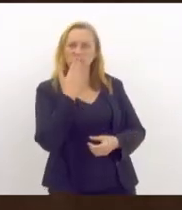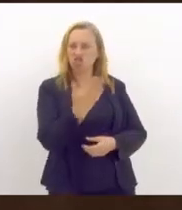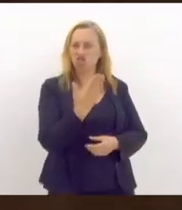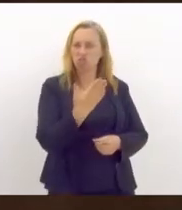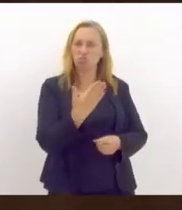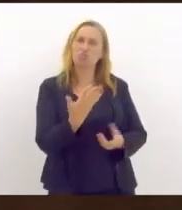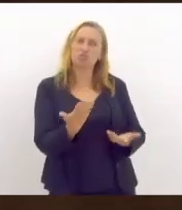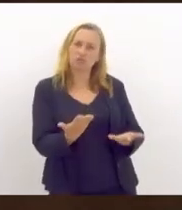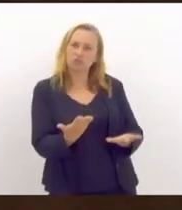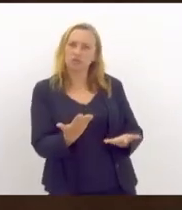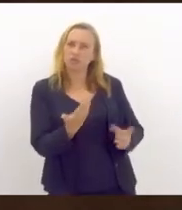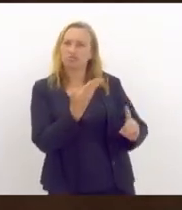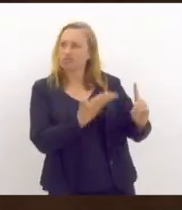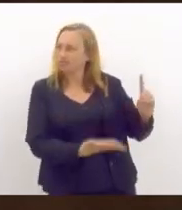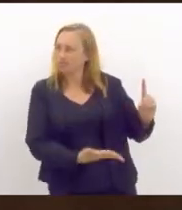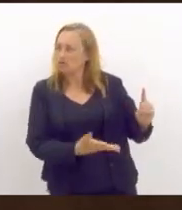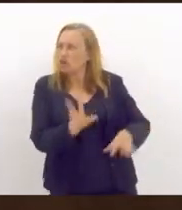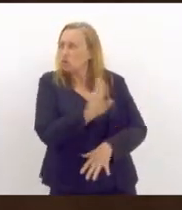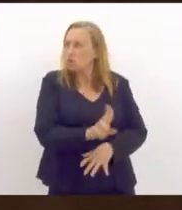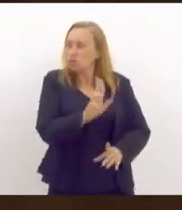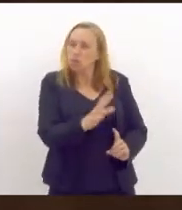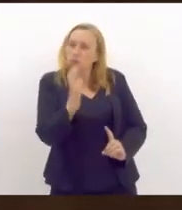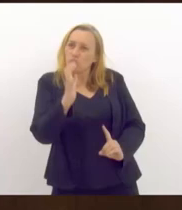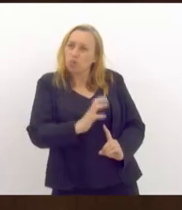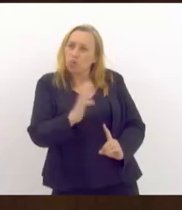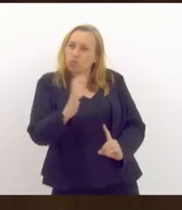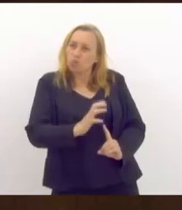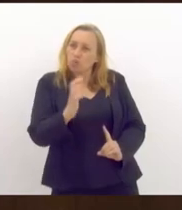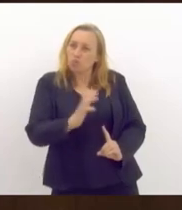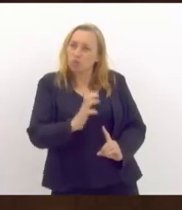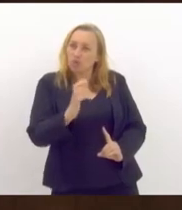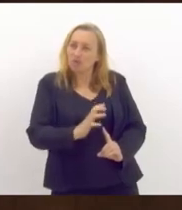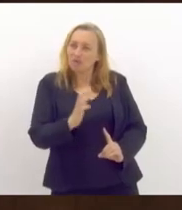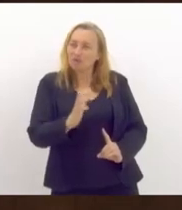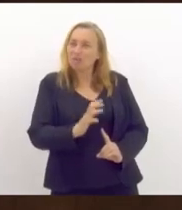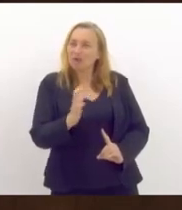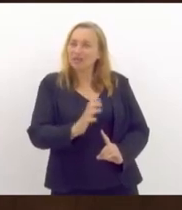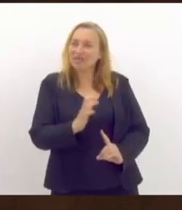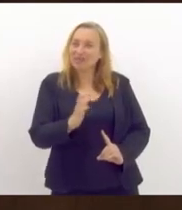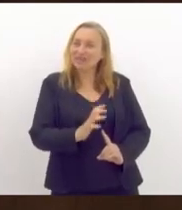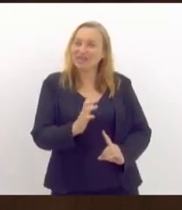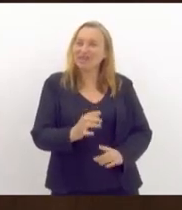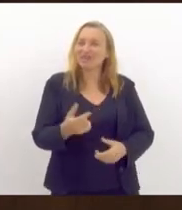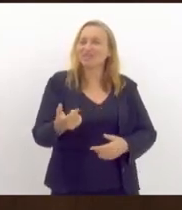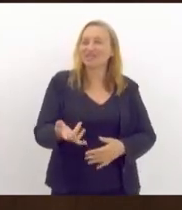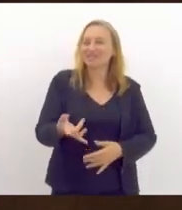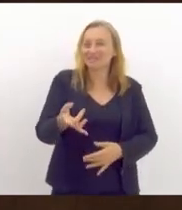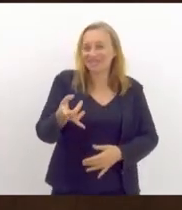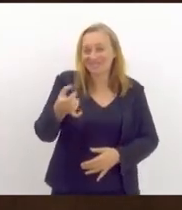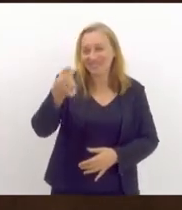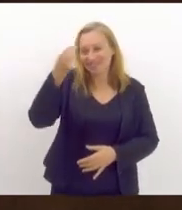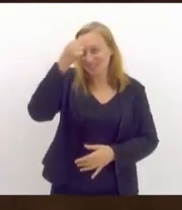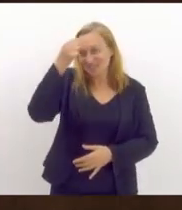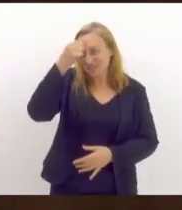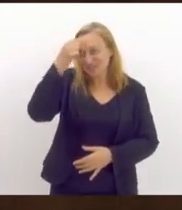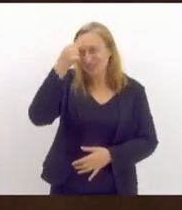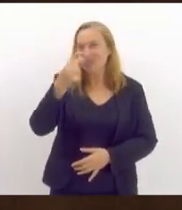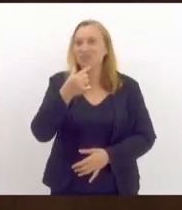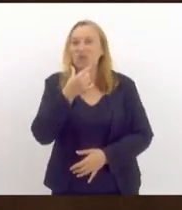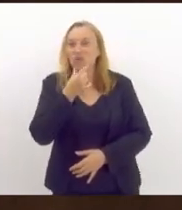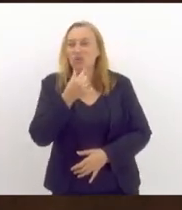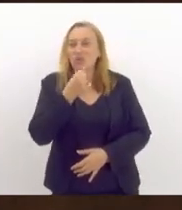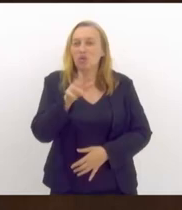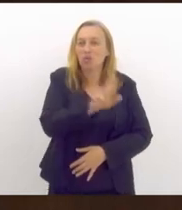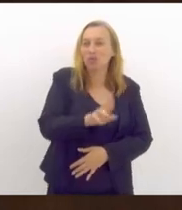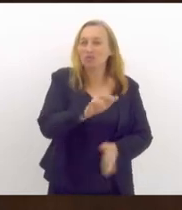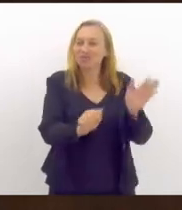pseudo artistas que usam influência que tem para entrar na mente dos jovens e incentivar ao uso de